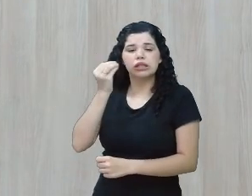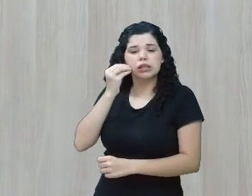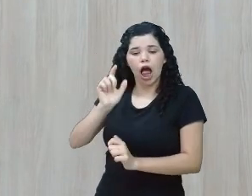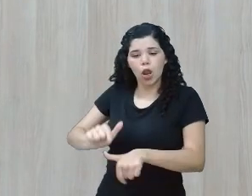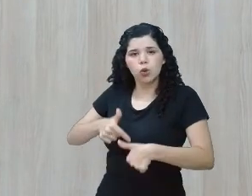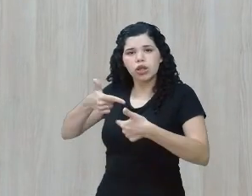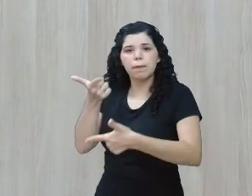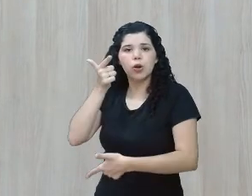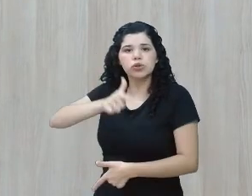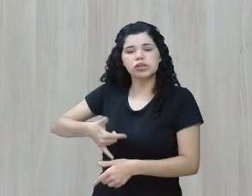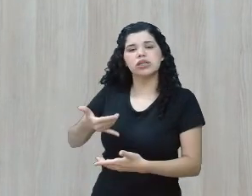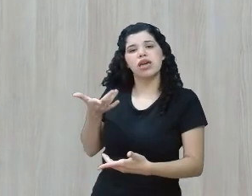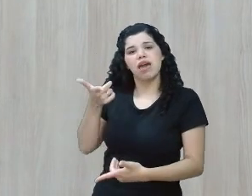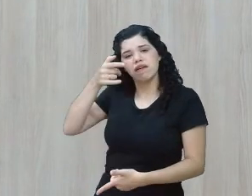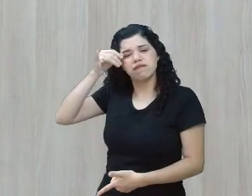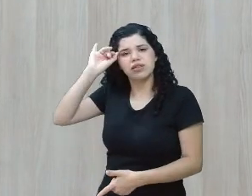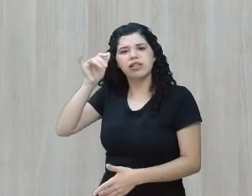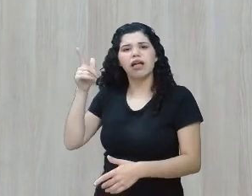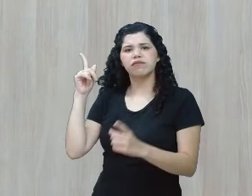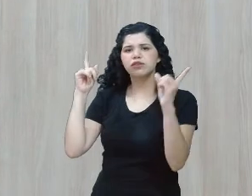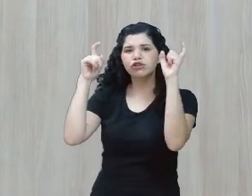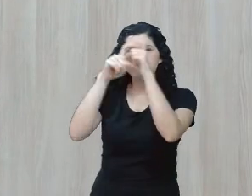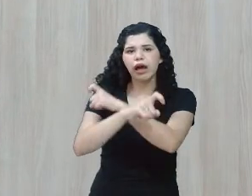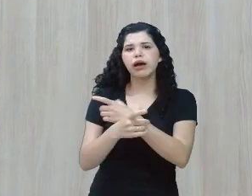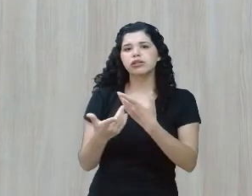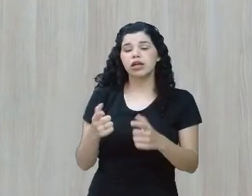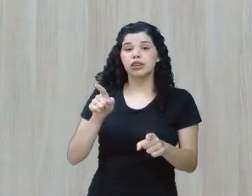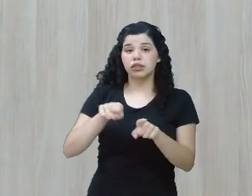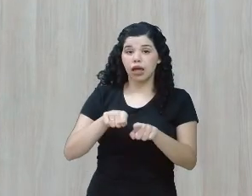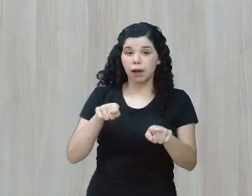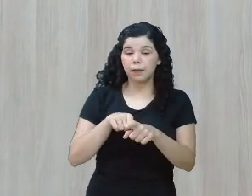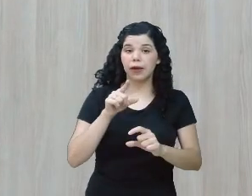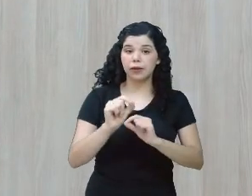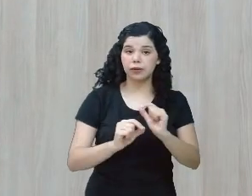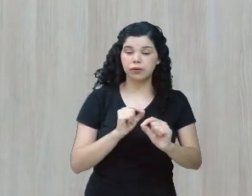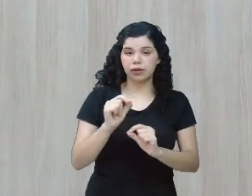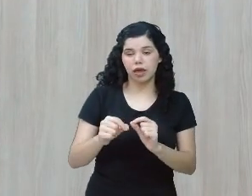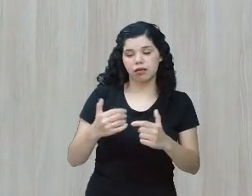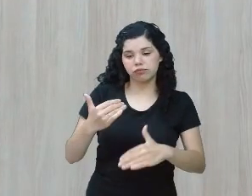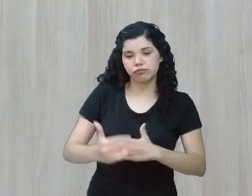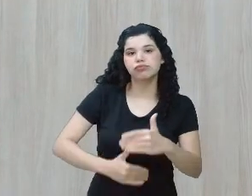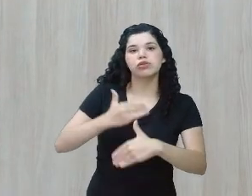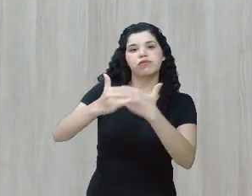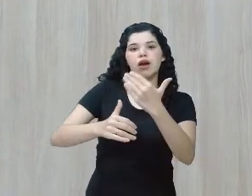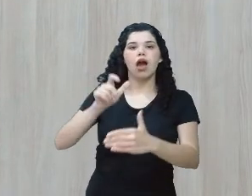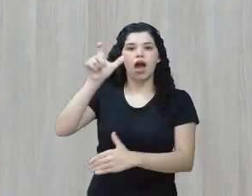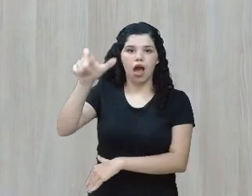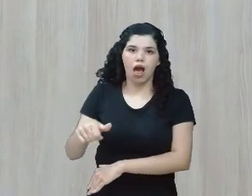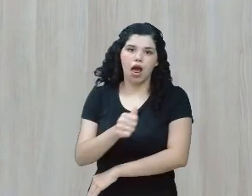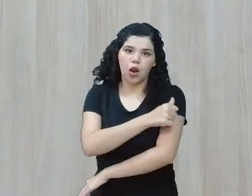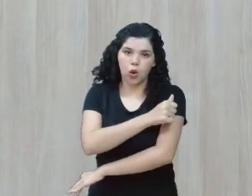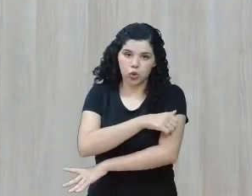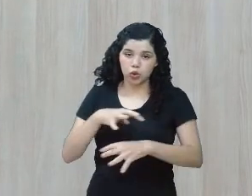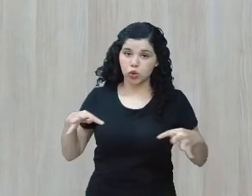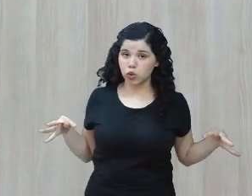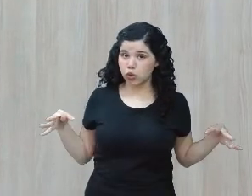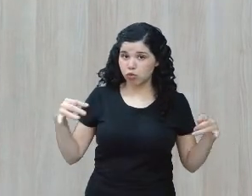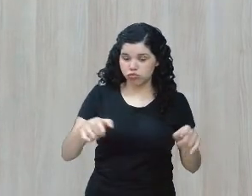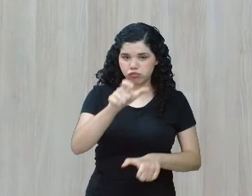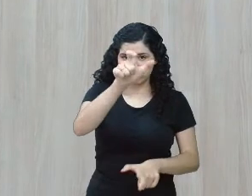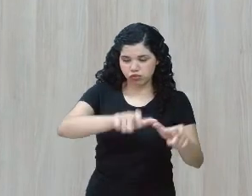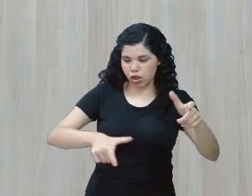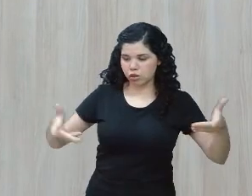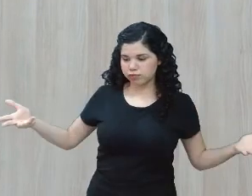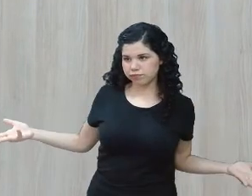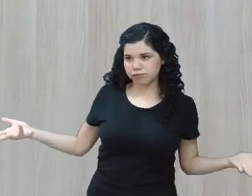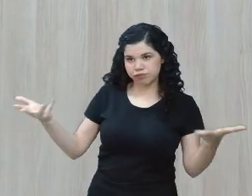estudante na sua sala de aula e você crescer com esse estudante, os seus alunos